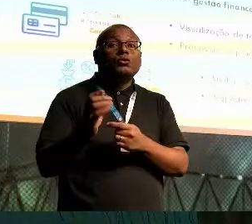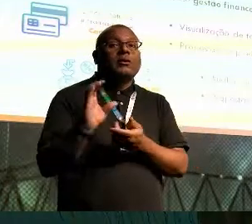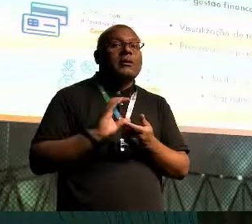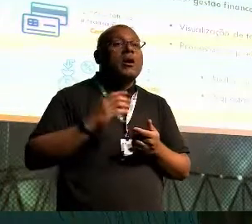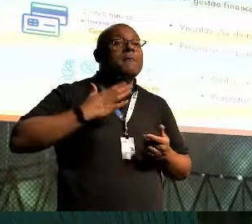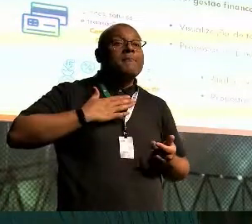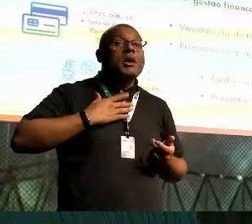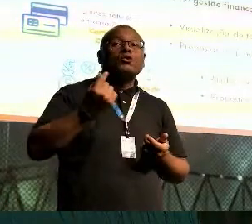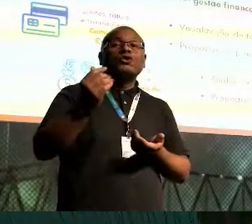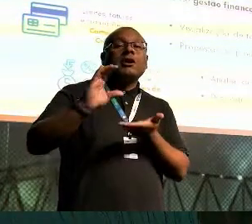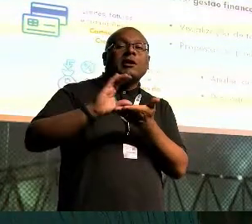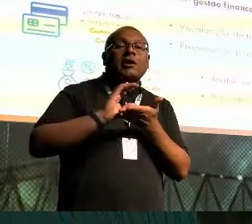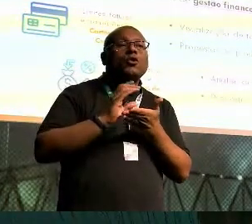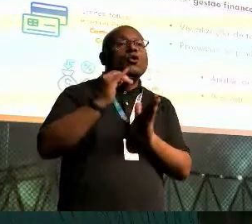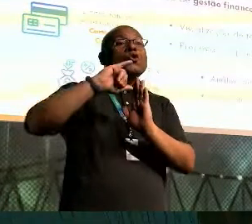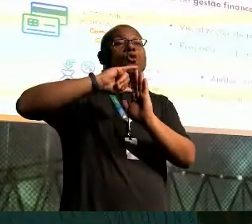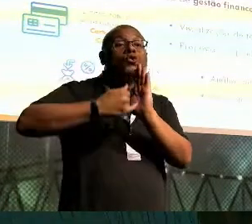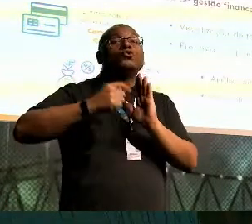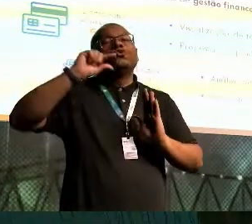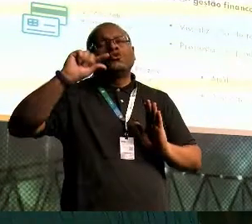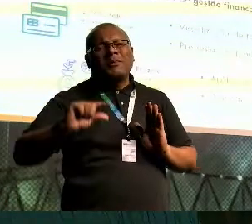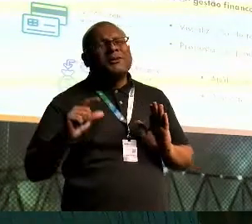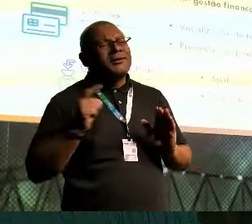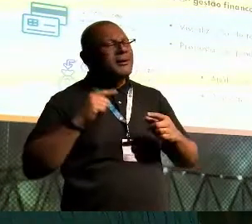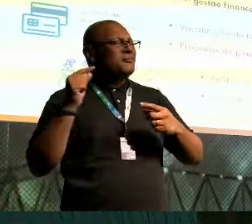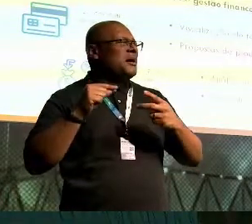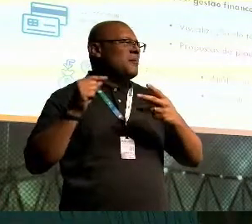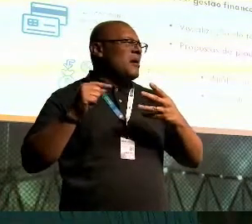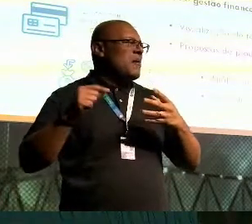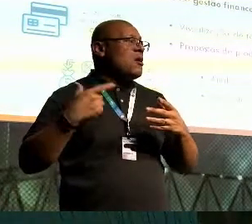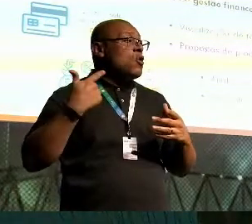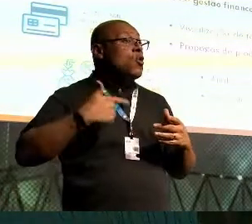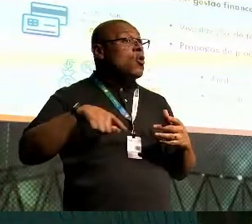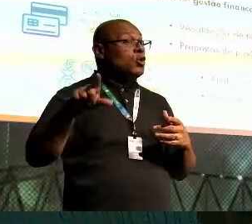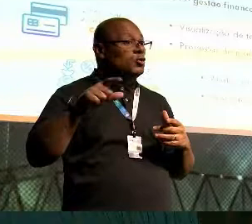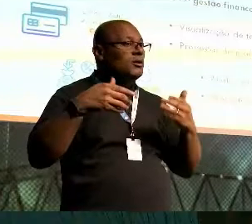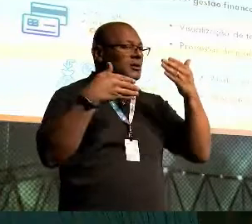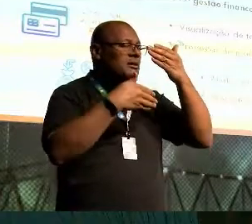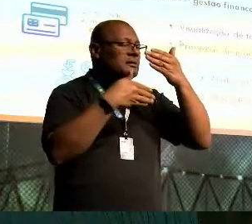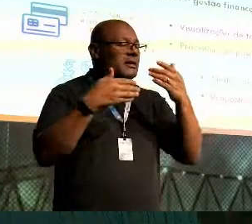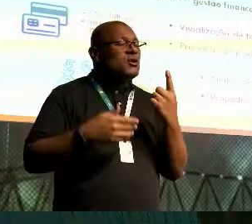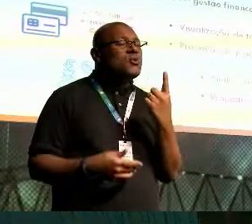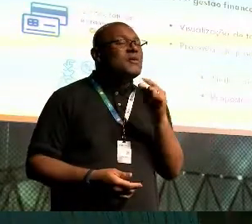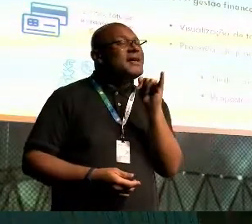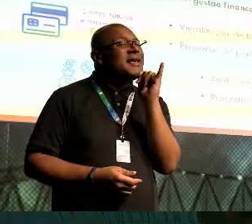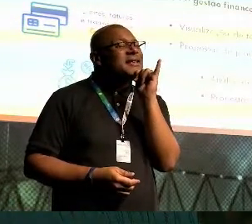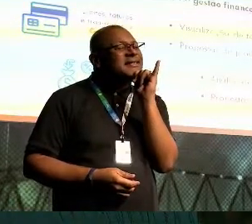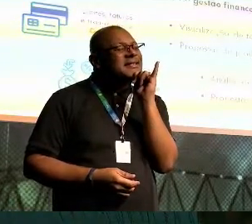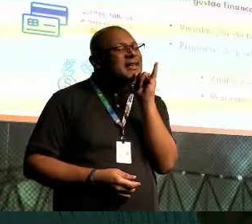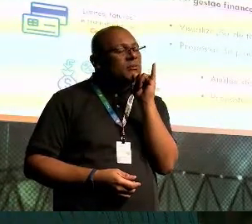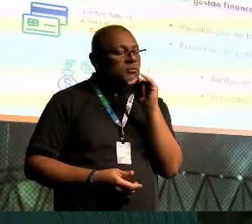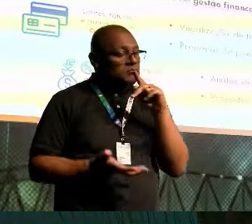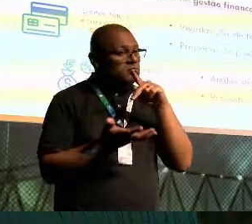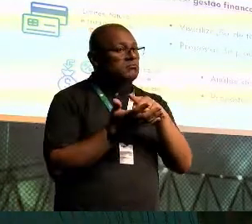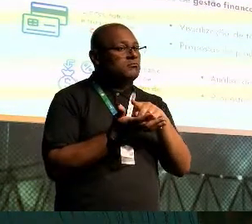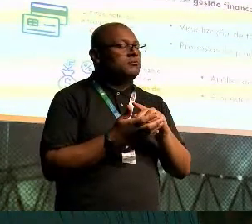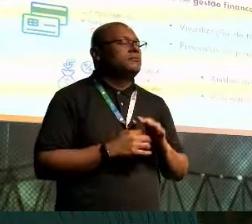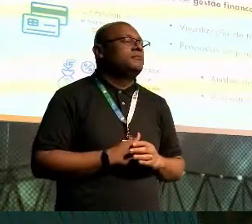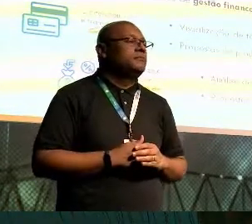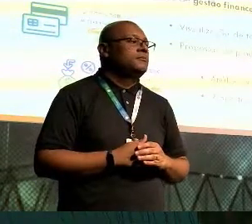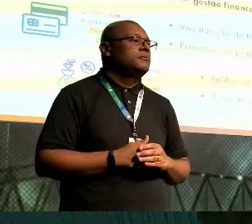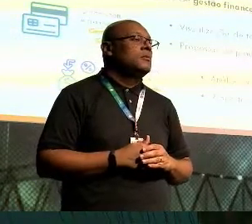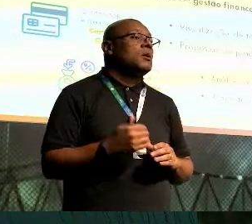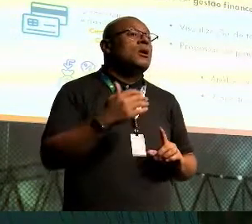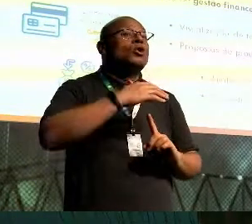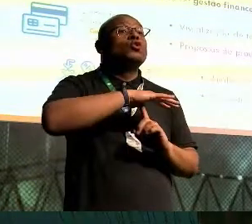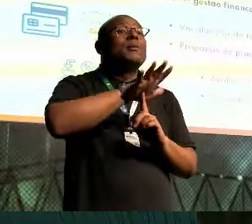crédito, infinitas possibilidades realmente. E eu vou trazer, nos próximos slides, um case mais específico, que é o do Banco